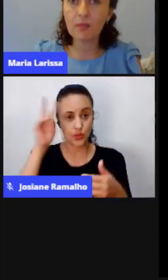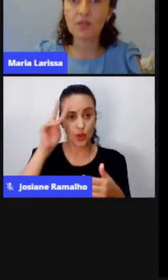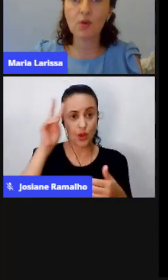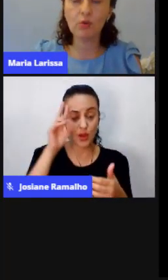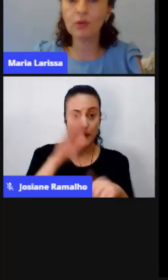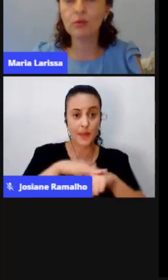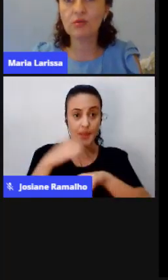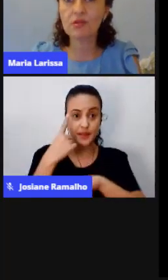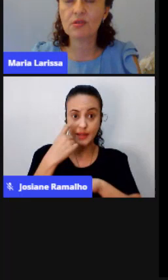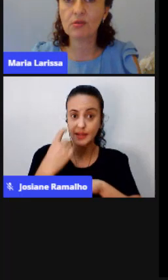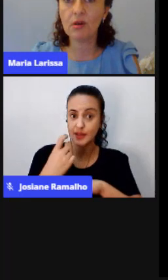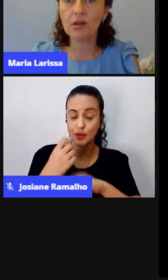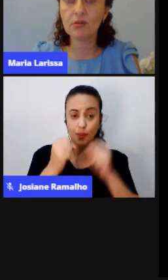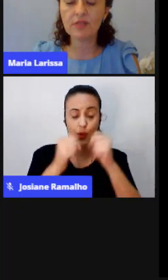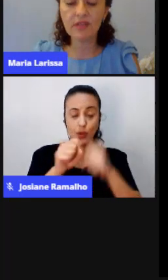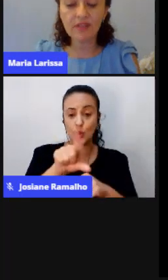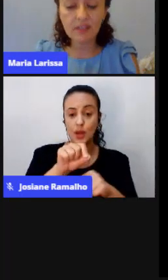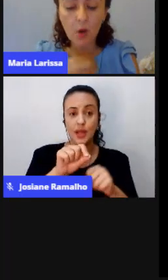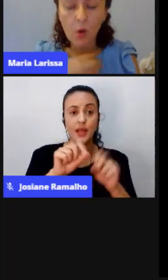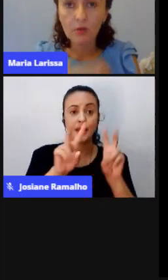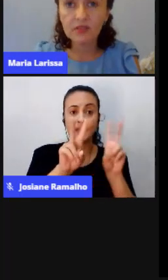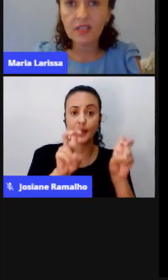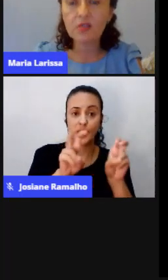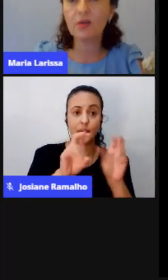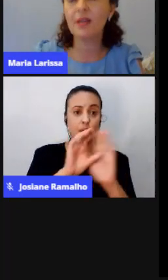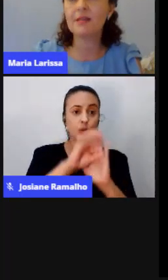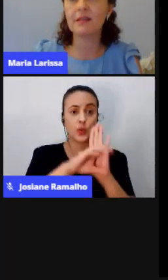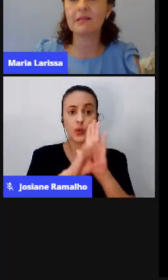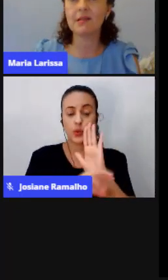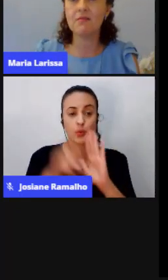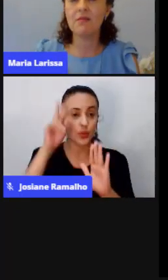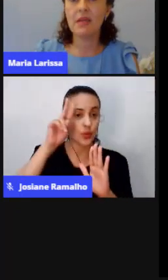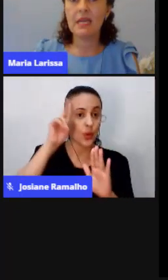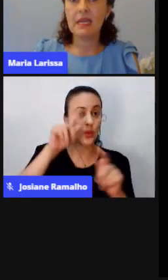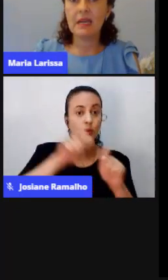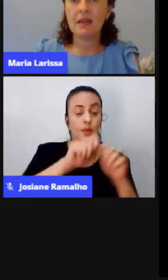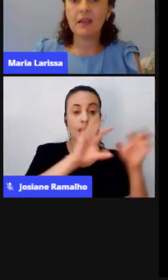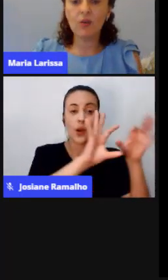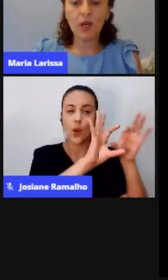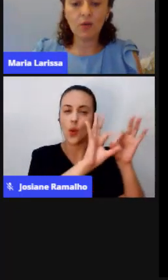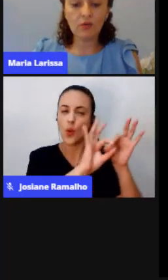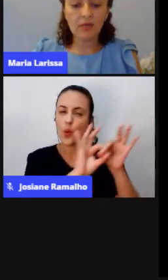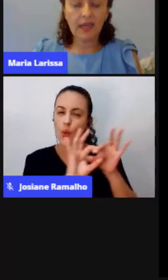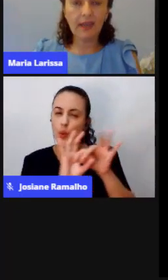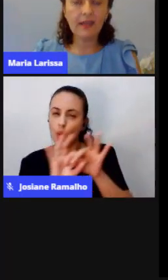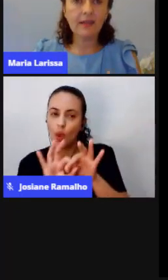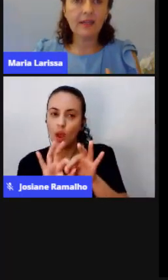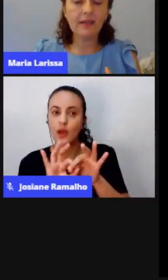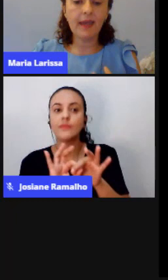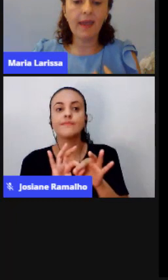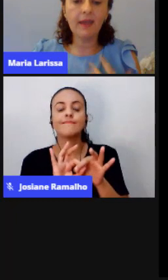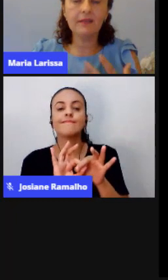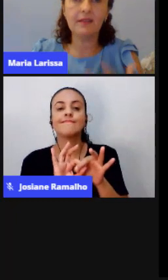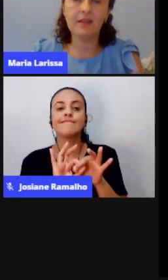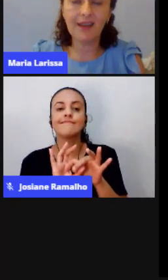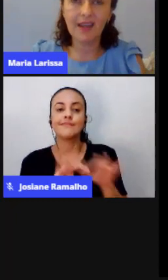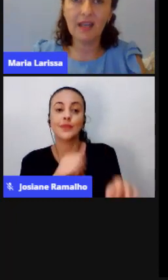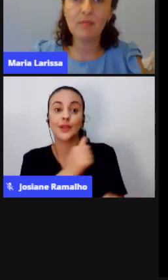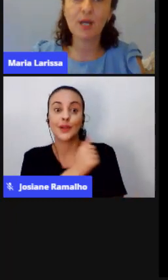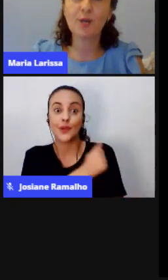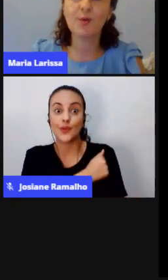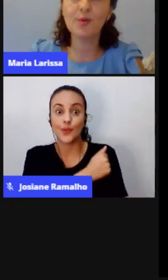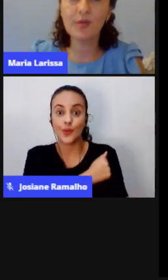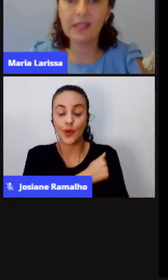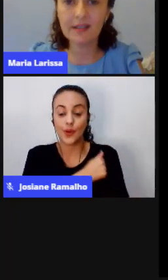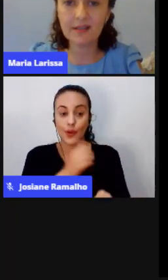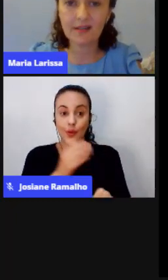escolher temas, conteúdos históricos e fazer uma contextualização que o aluno, ele entre, né?